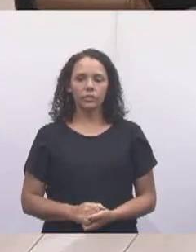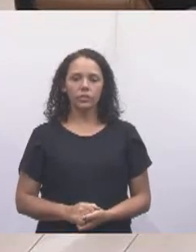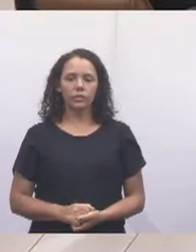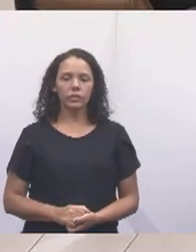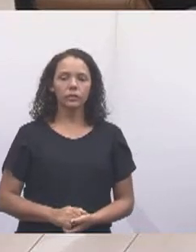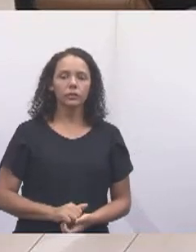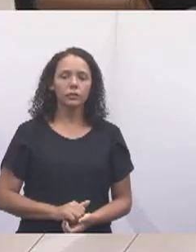Tchau. Tchau. Tchau.